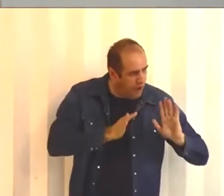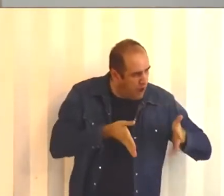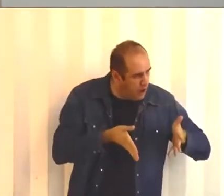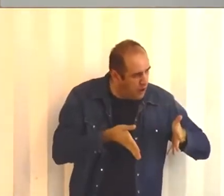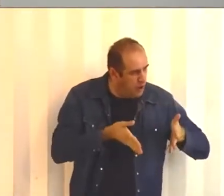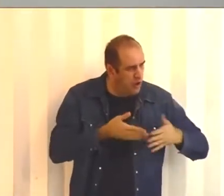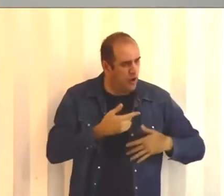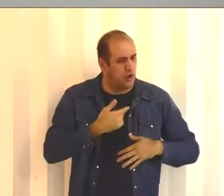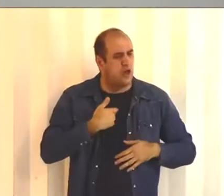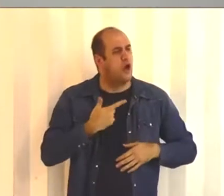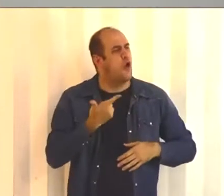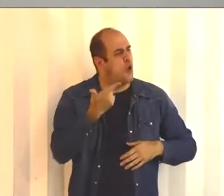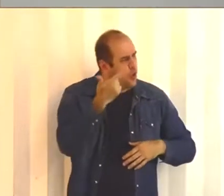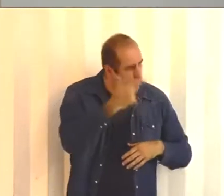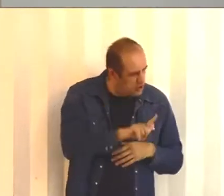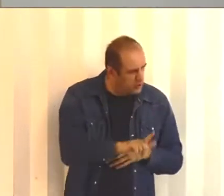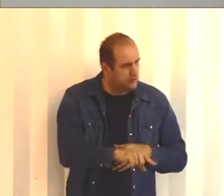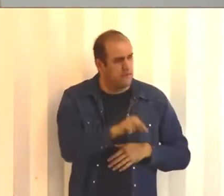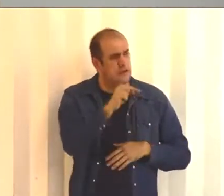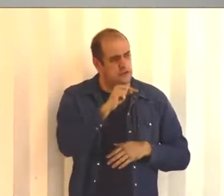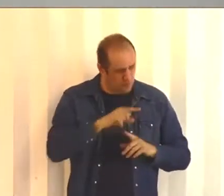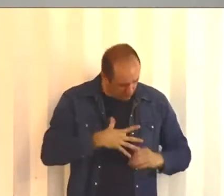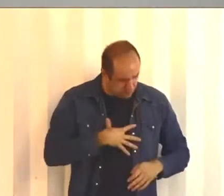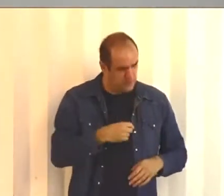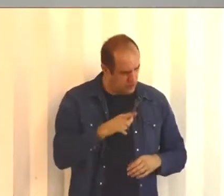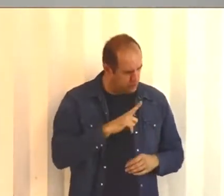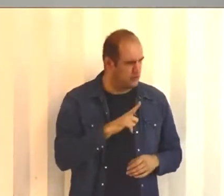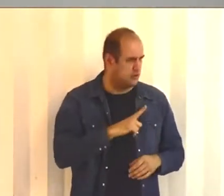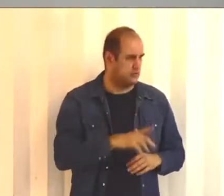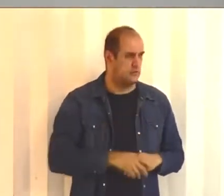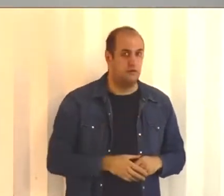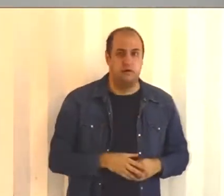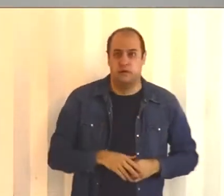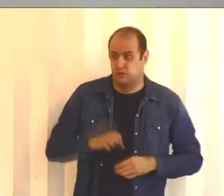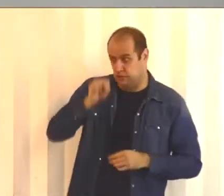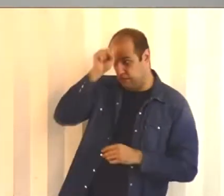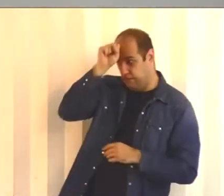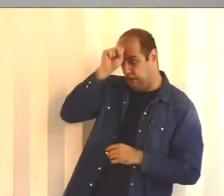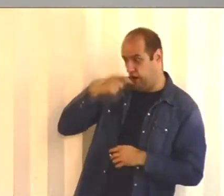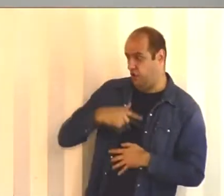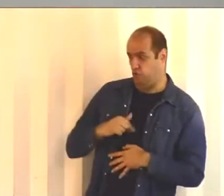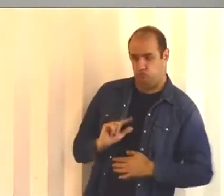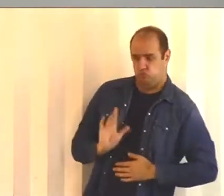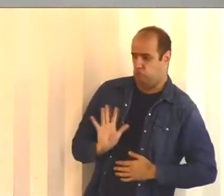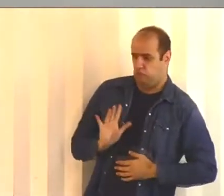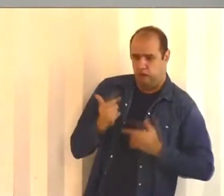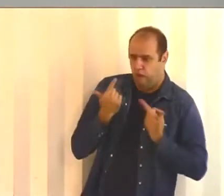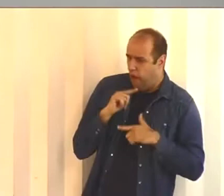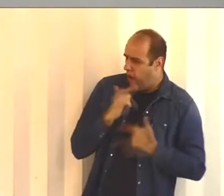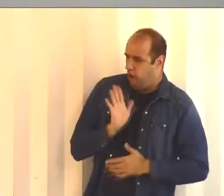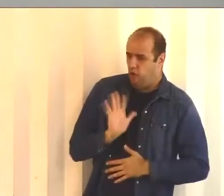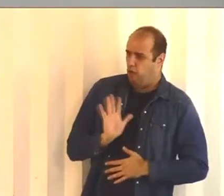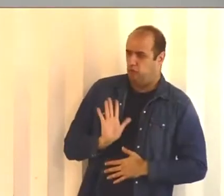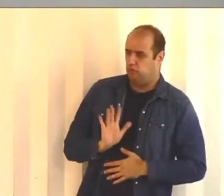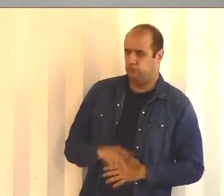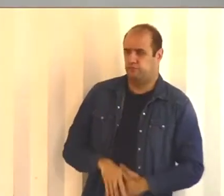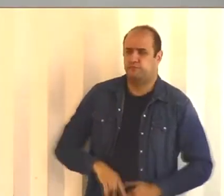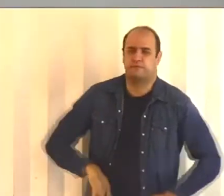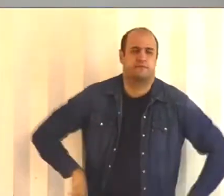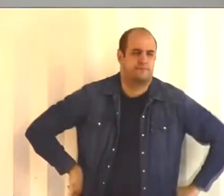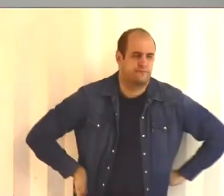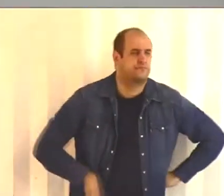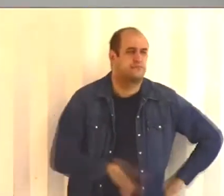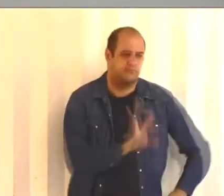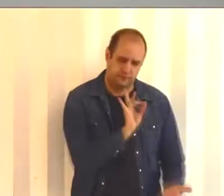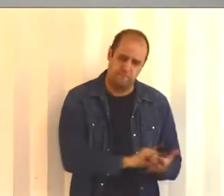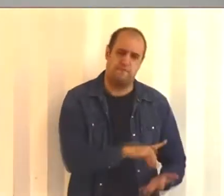voltarei a ti, e Sara terá um filho. Então Sara, receosa, o negou, dizendo: não me ri. Ele, porém, disse: